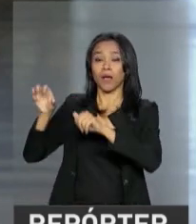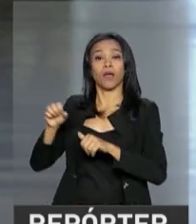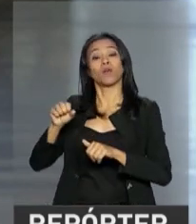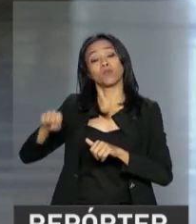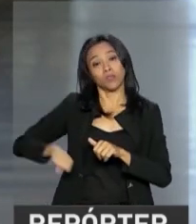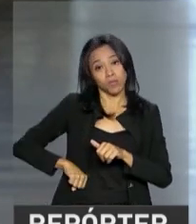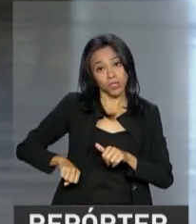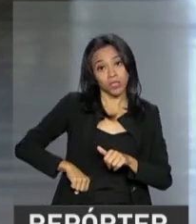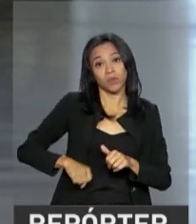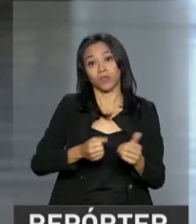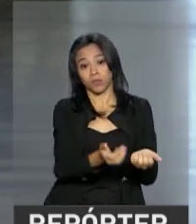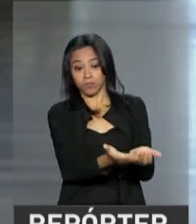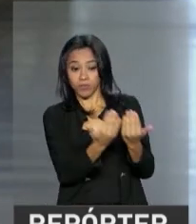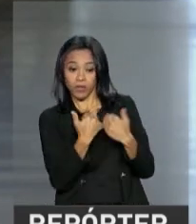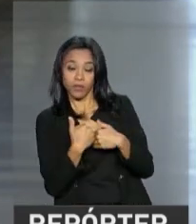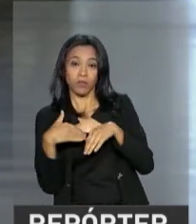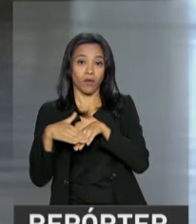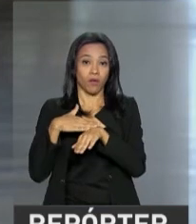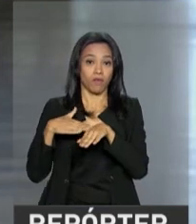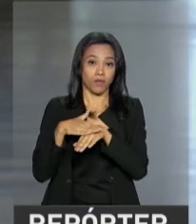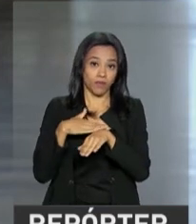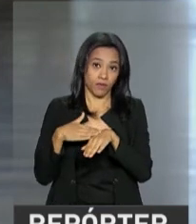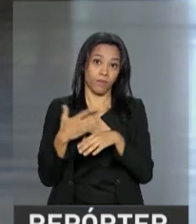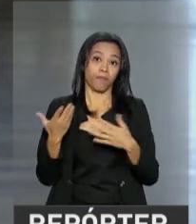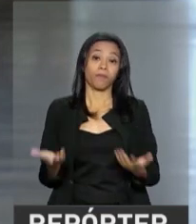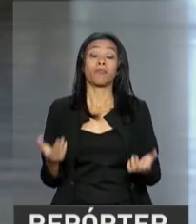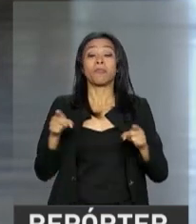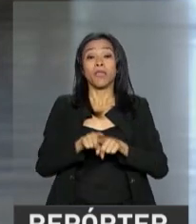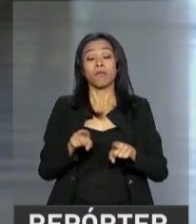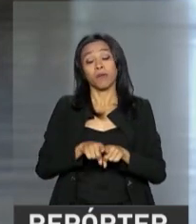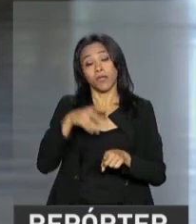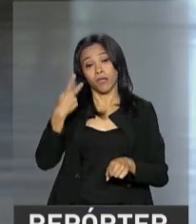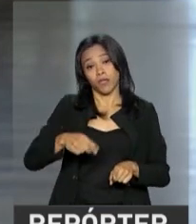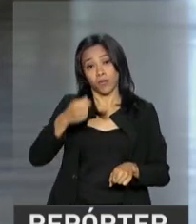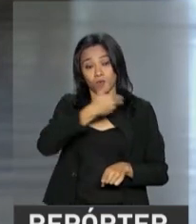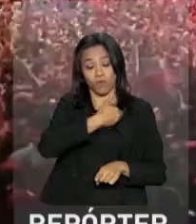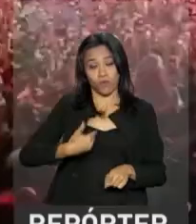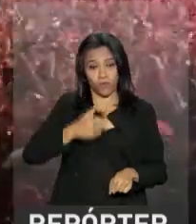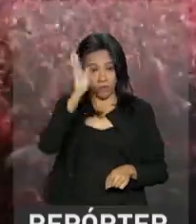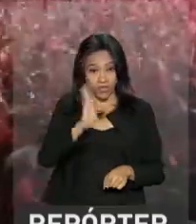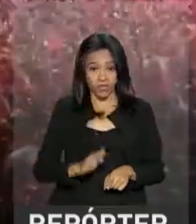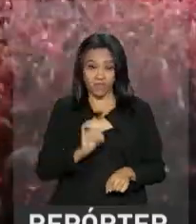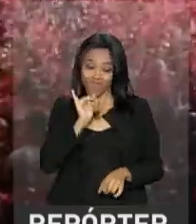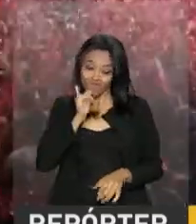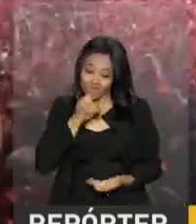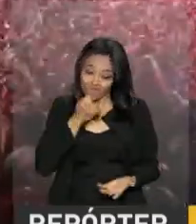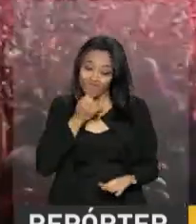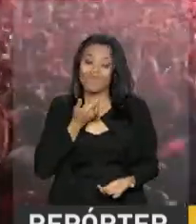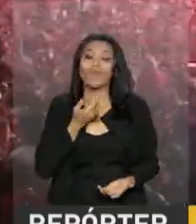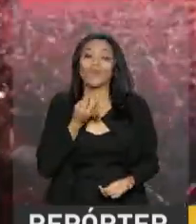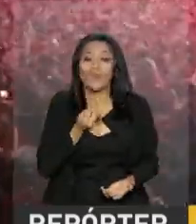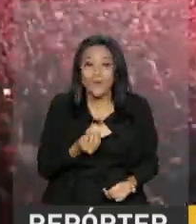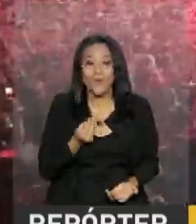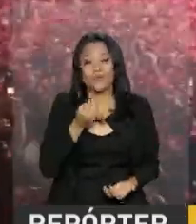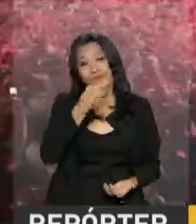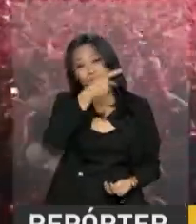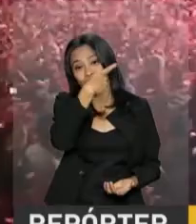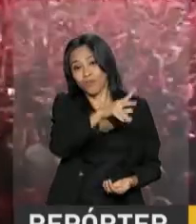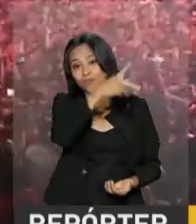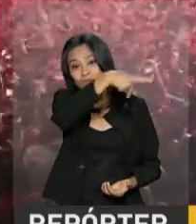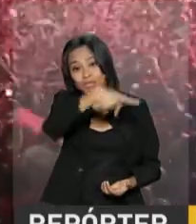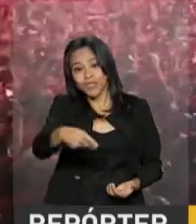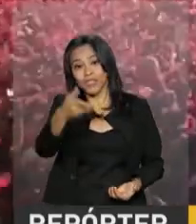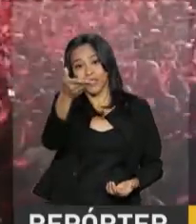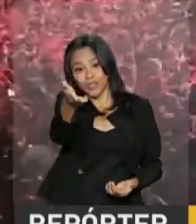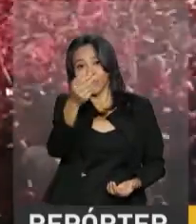Caracas para consultas. Também por meio de nota, o governo brasileiro lamentou profundamente que o governo da Venezuela não tenha atendido